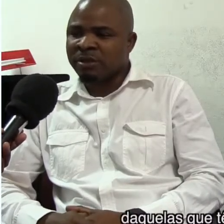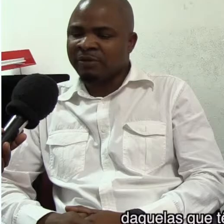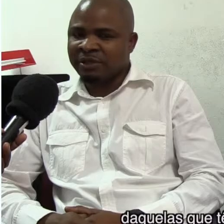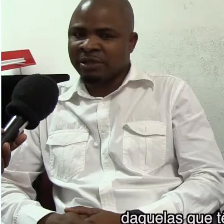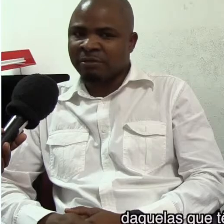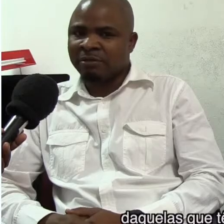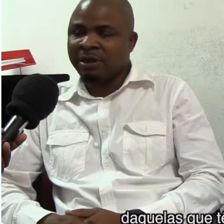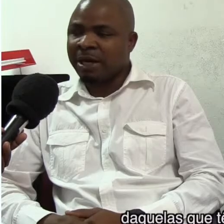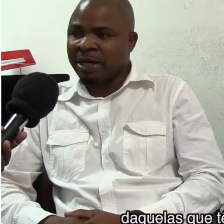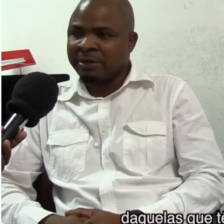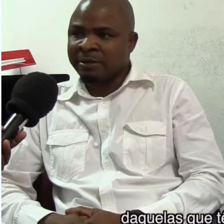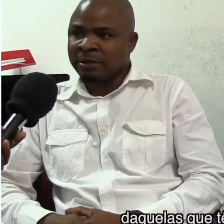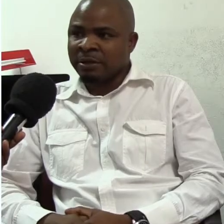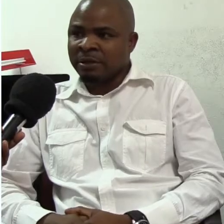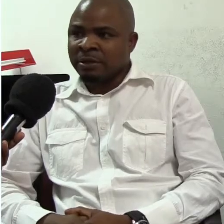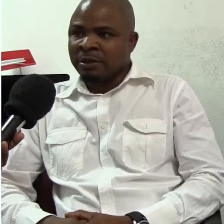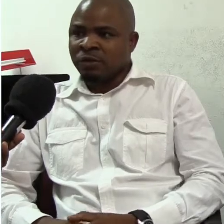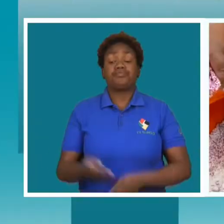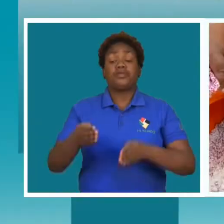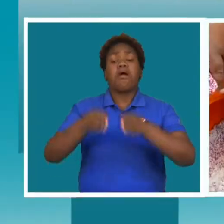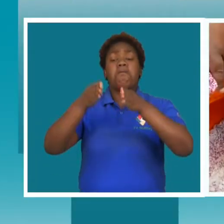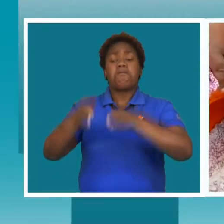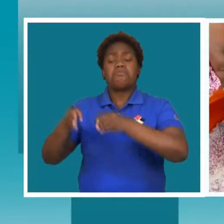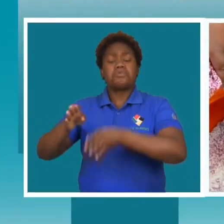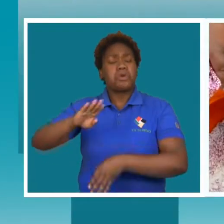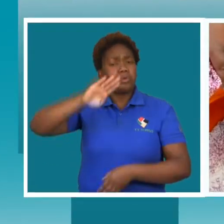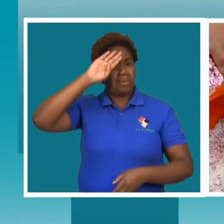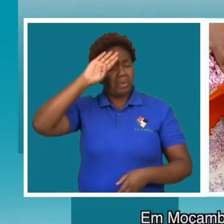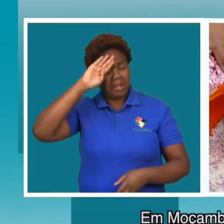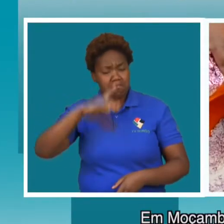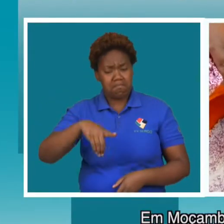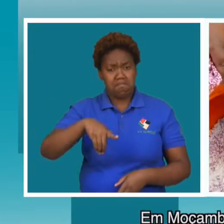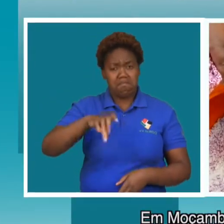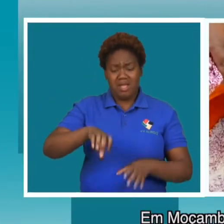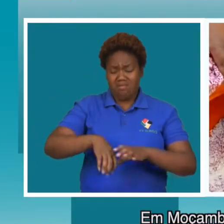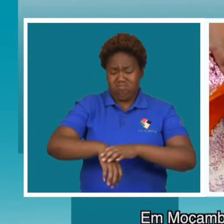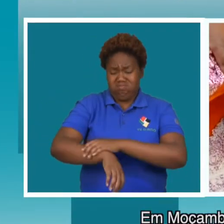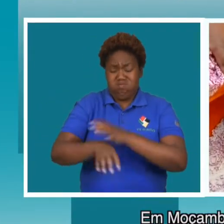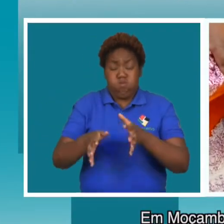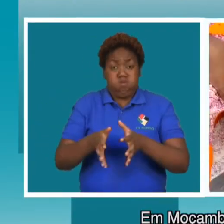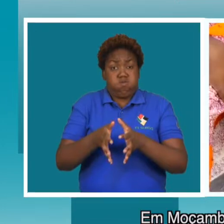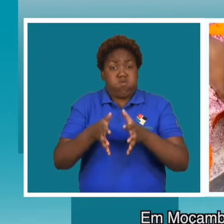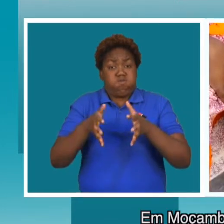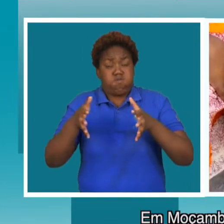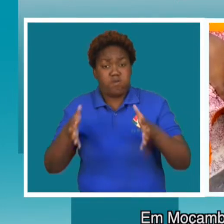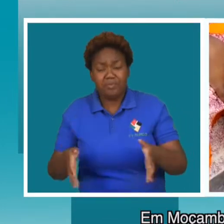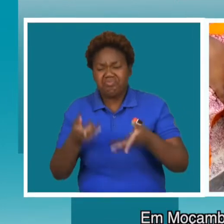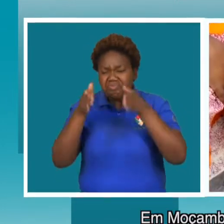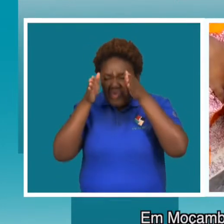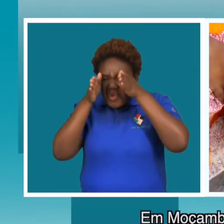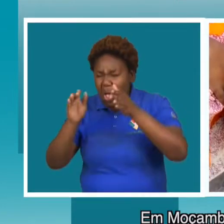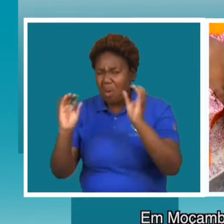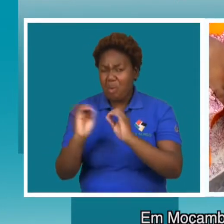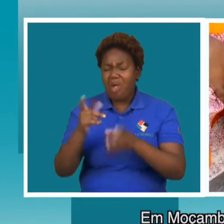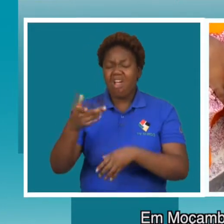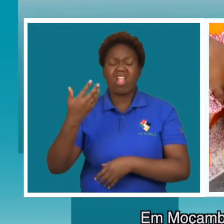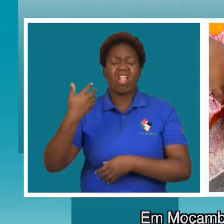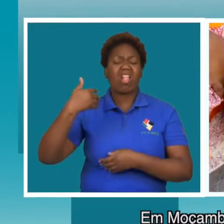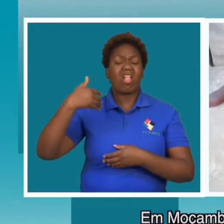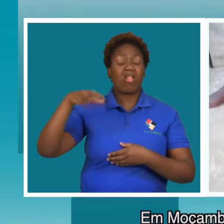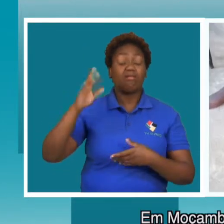contexto da prevenção da malária. Em Moçambique, a elefantíase, que é considerada uma doença